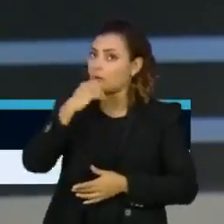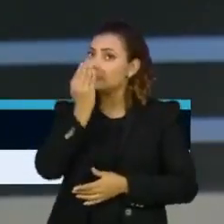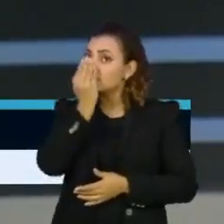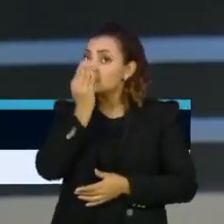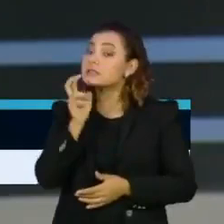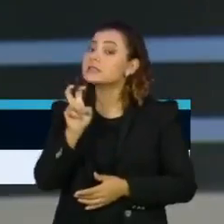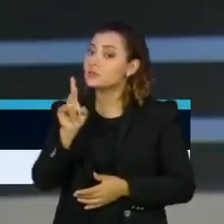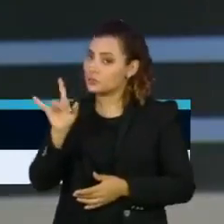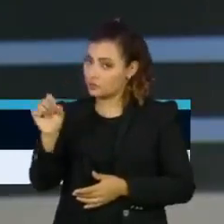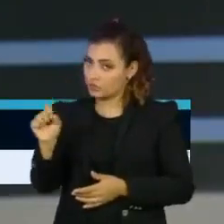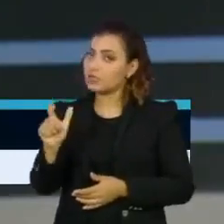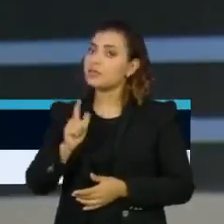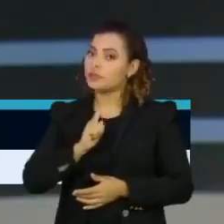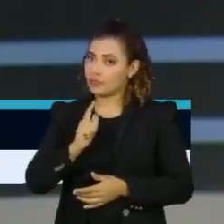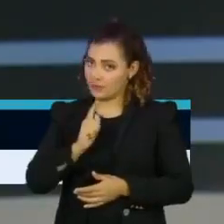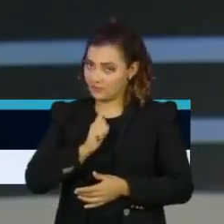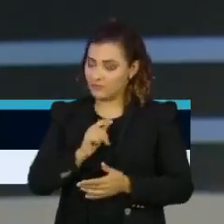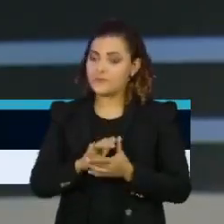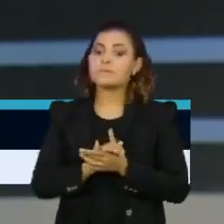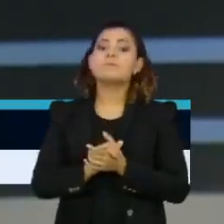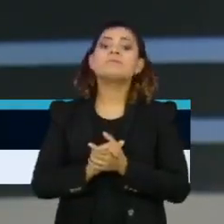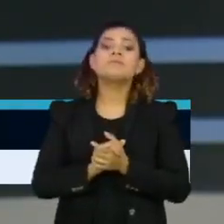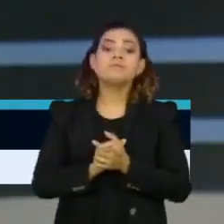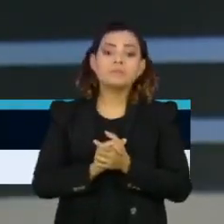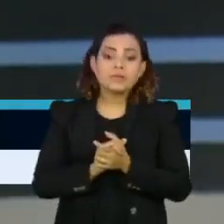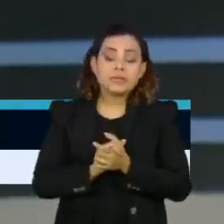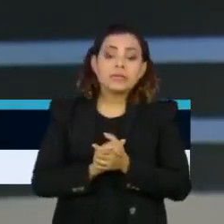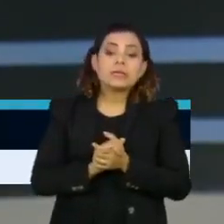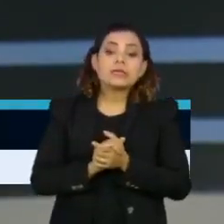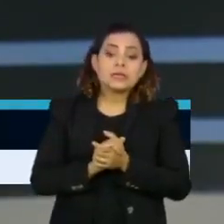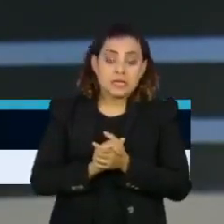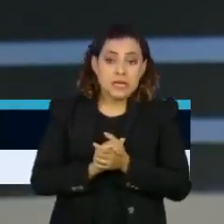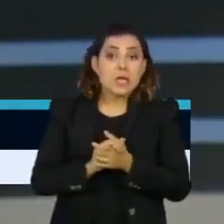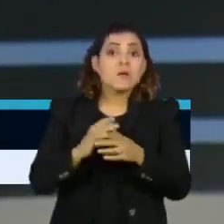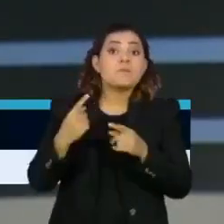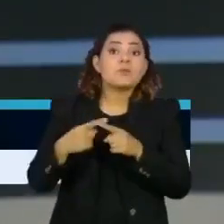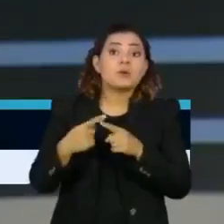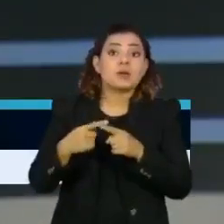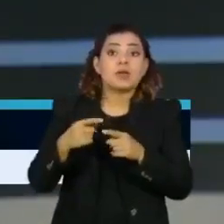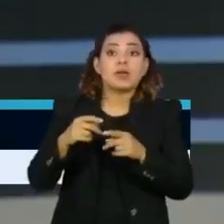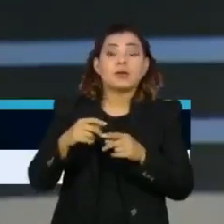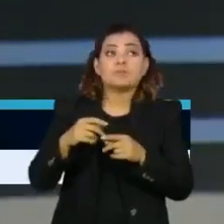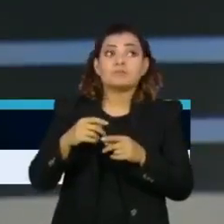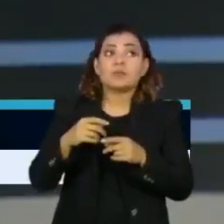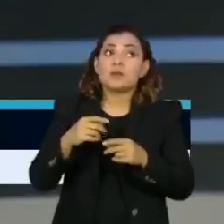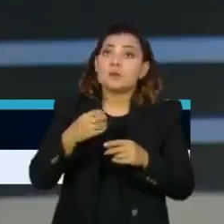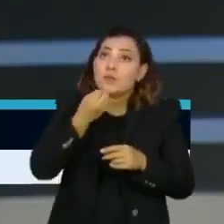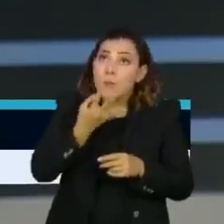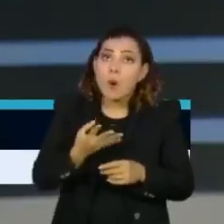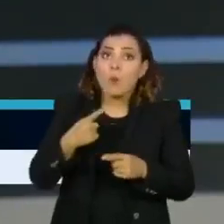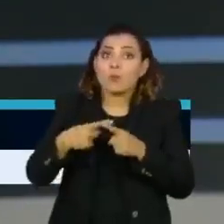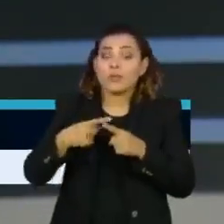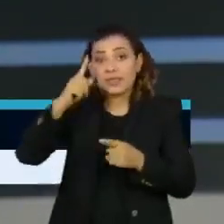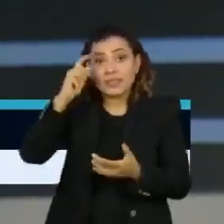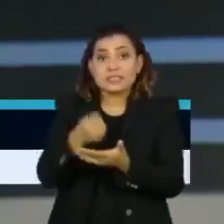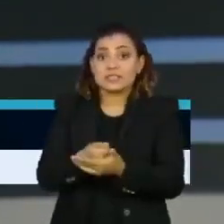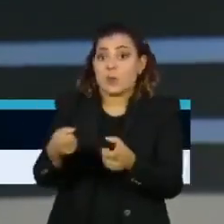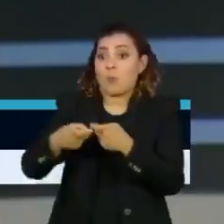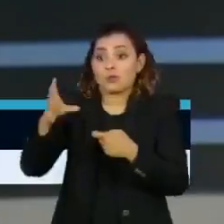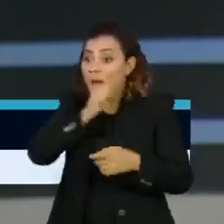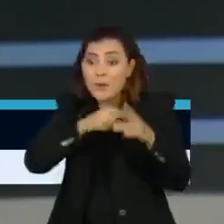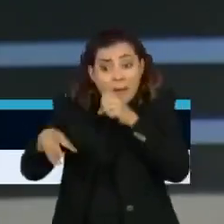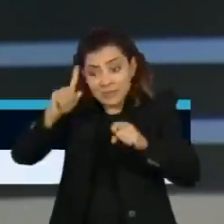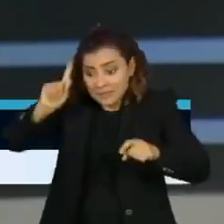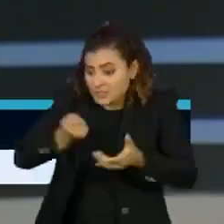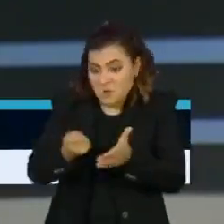durante cinco dias ele ficou muito claro foi a rapidez das decisões médicas na muito bem